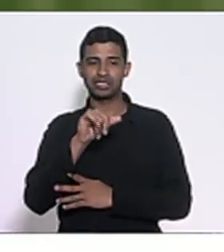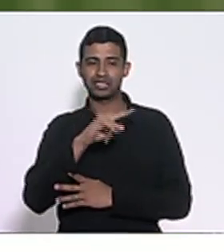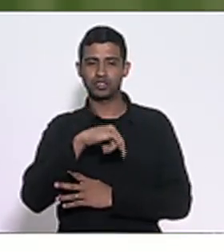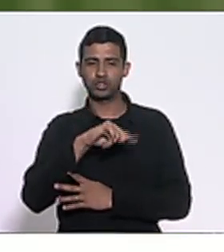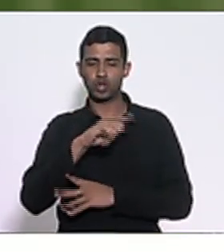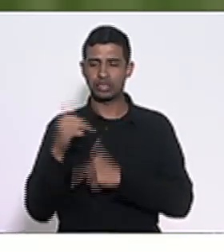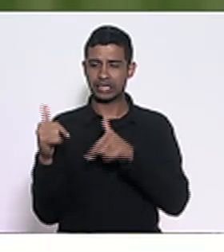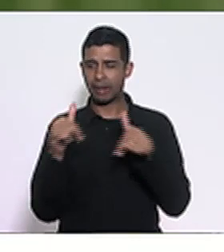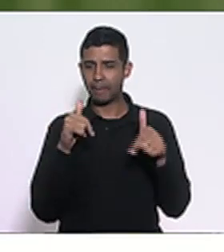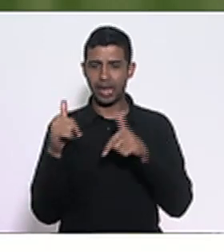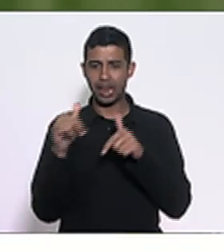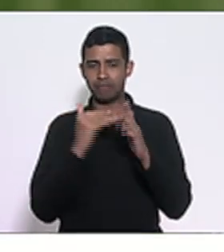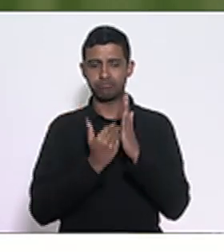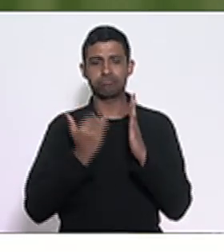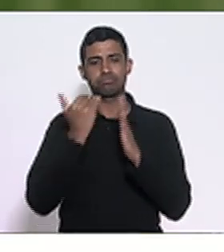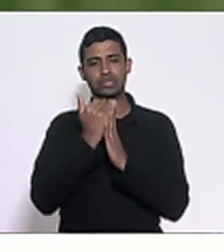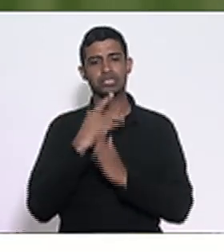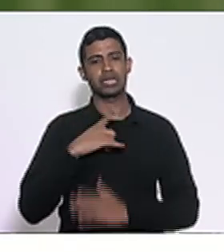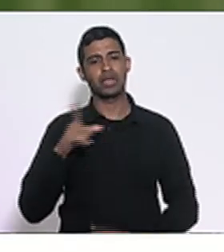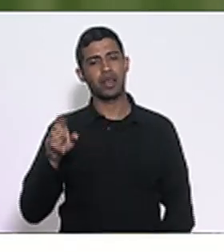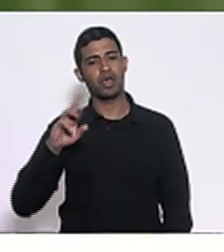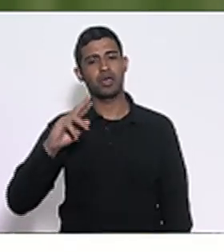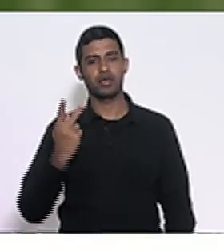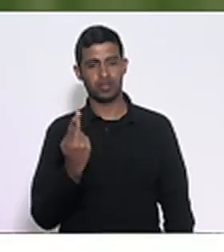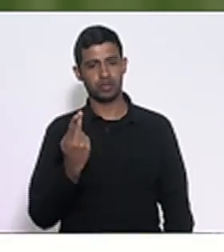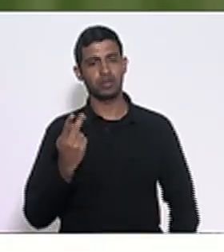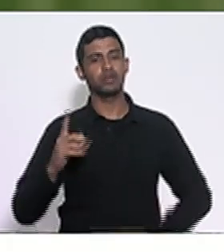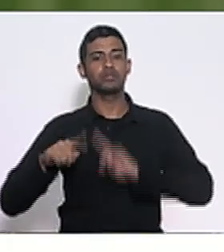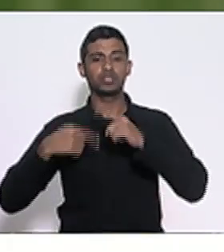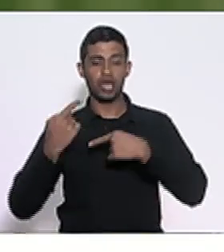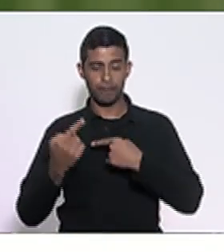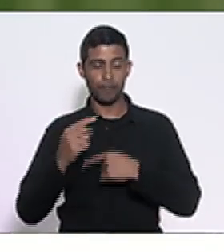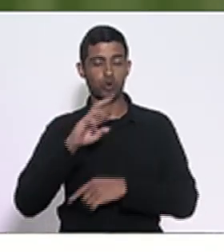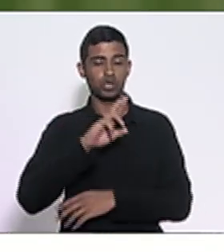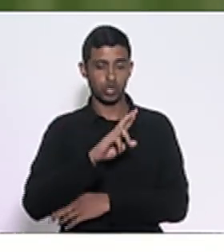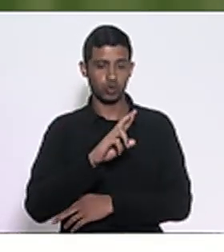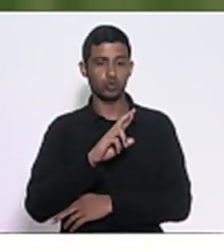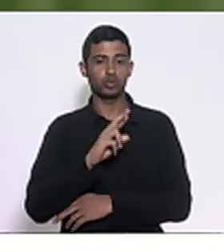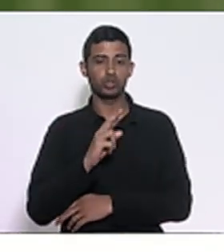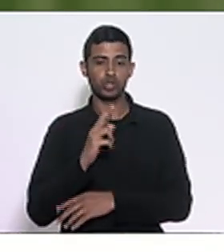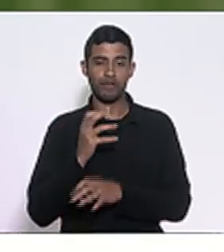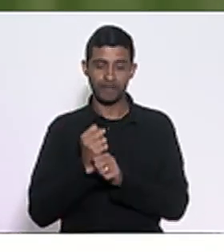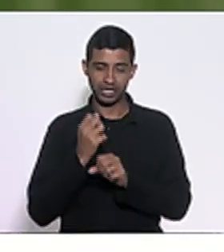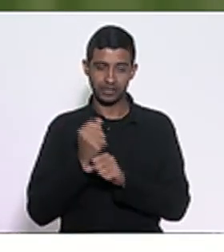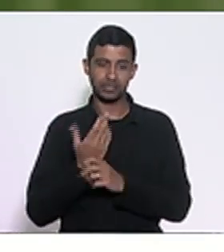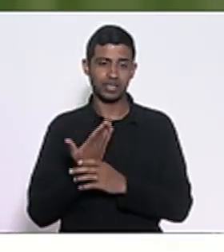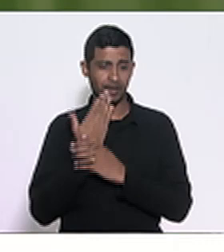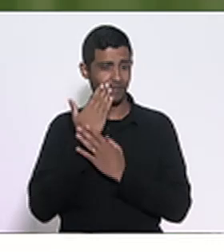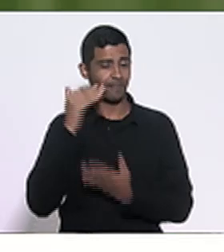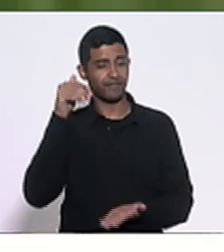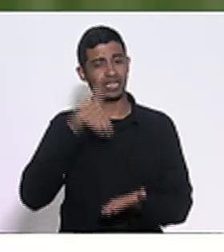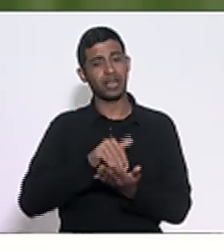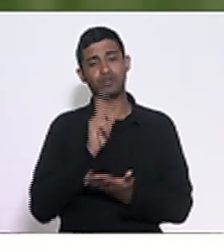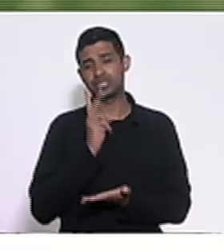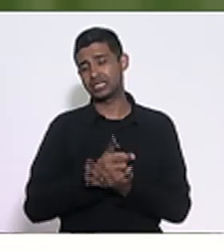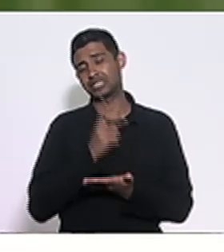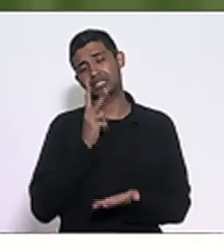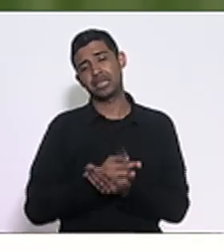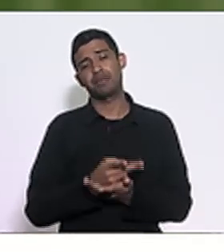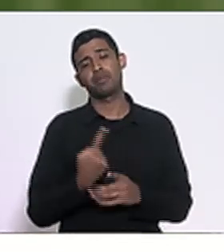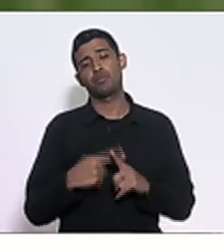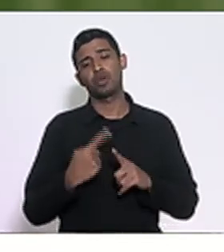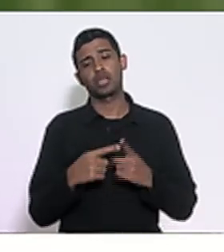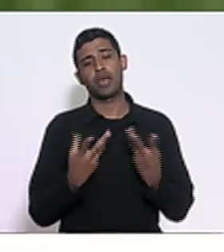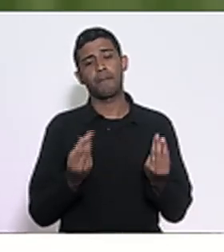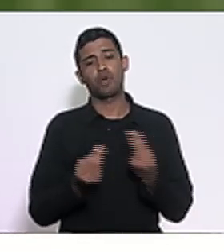Passa por recursos humanos e depois por recursos financeiros, né? Ao final, sempre é isso, porque muitas também das coisas